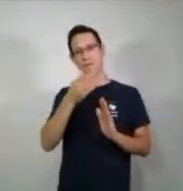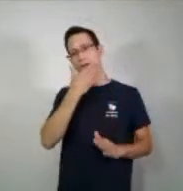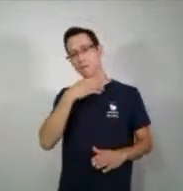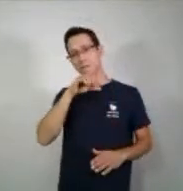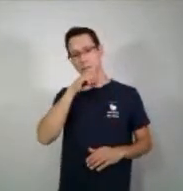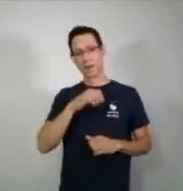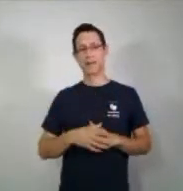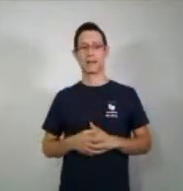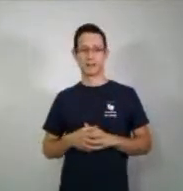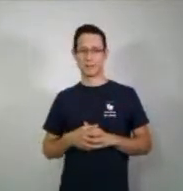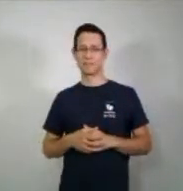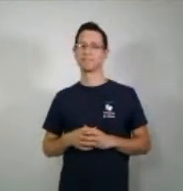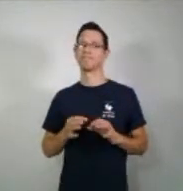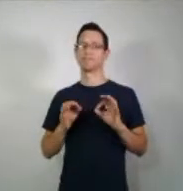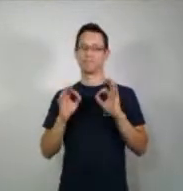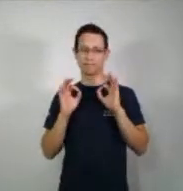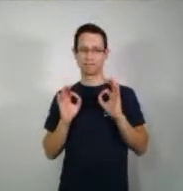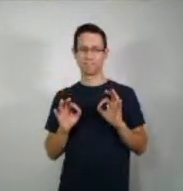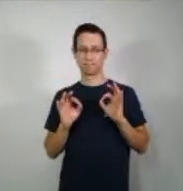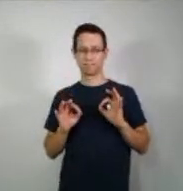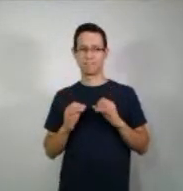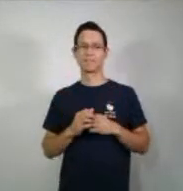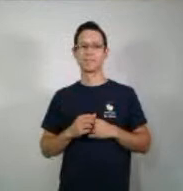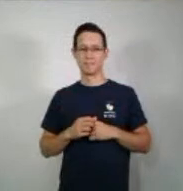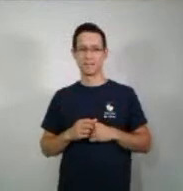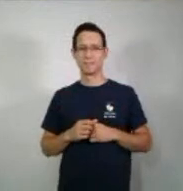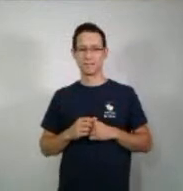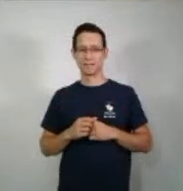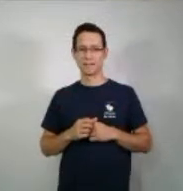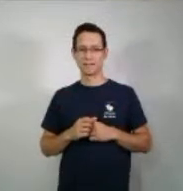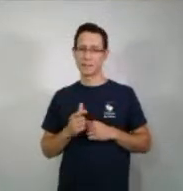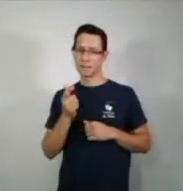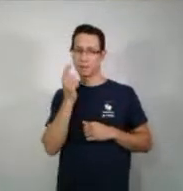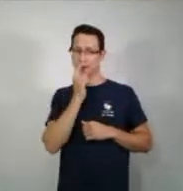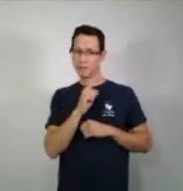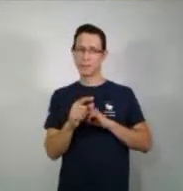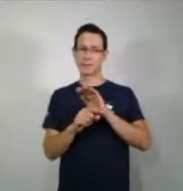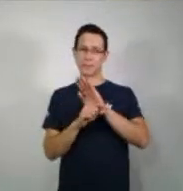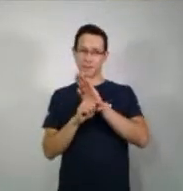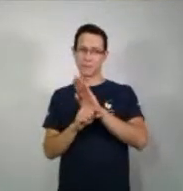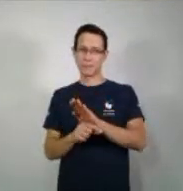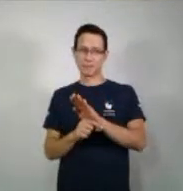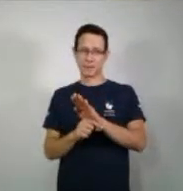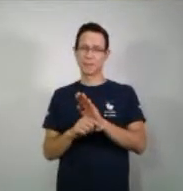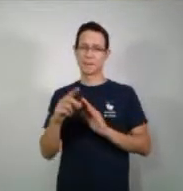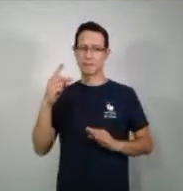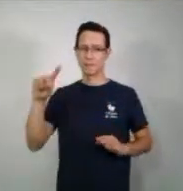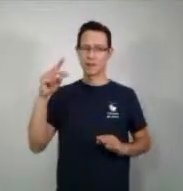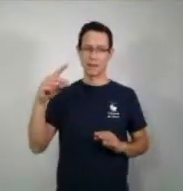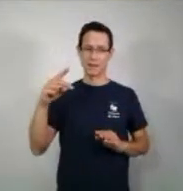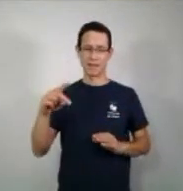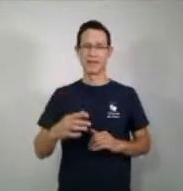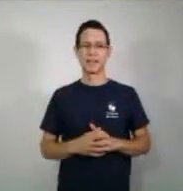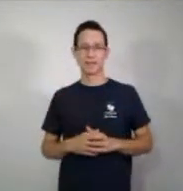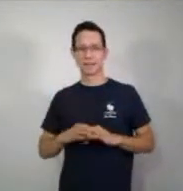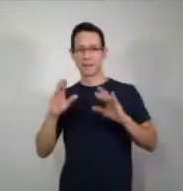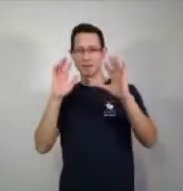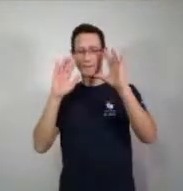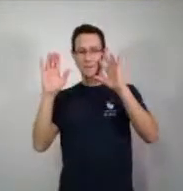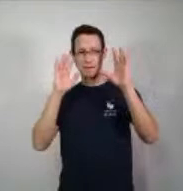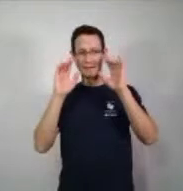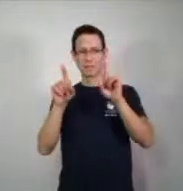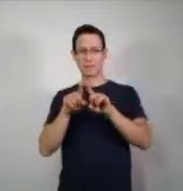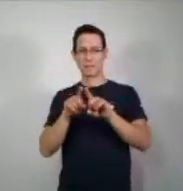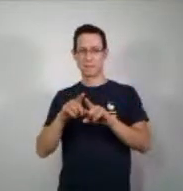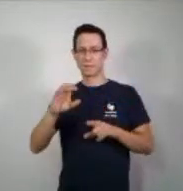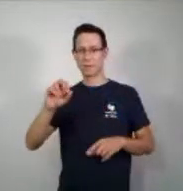tenho a menor dúvida que isso foi, né, foi muito determinante para ele, do mesmo jeito que eu imagino que para Cora e Lara, que